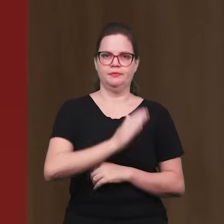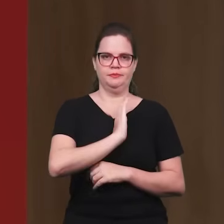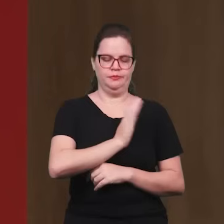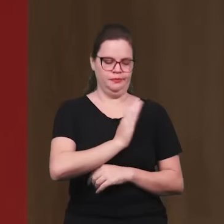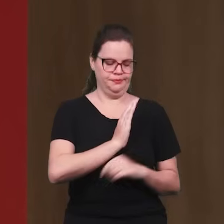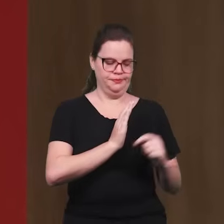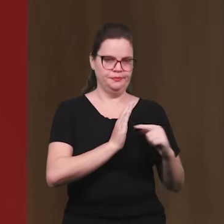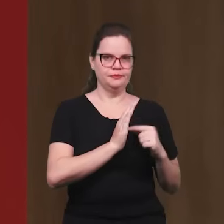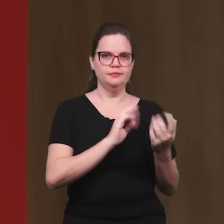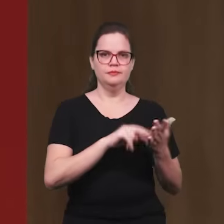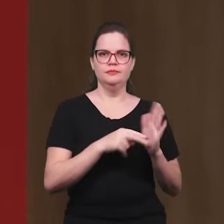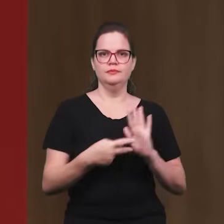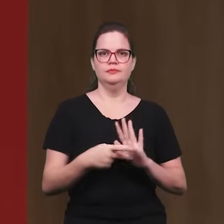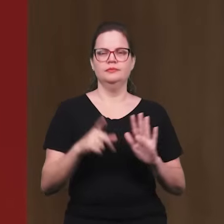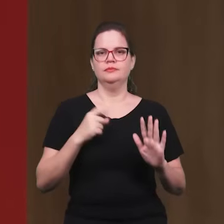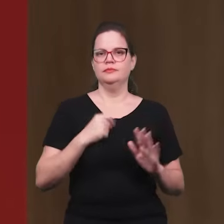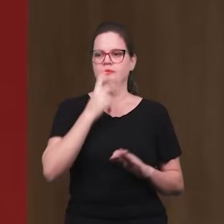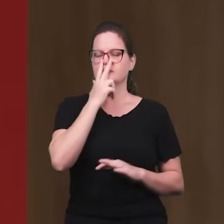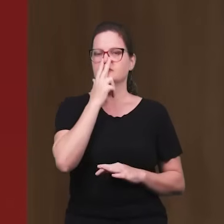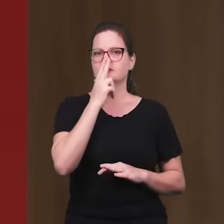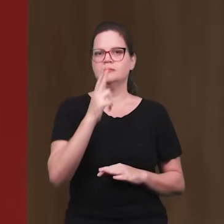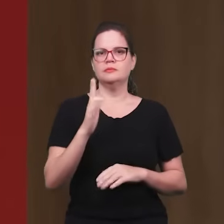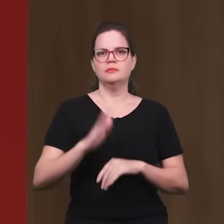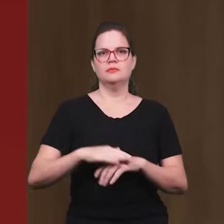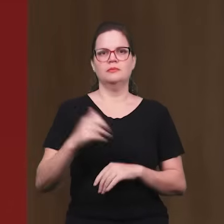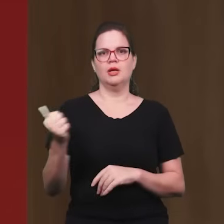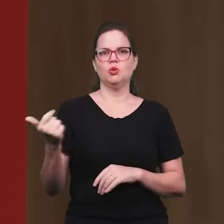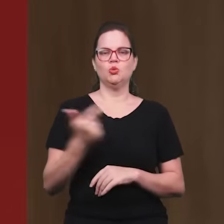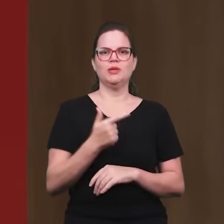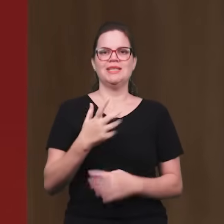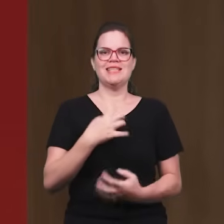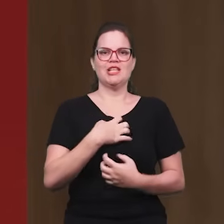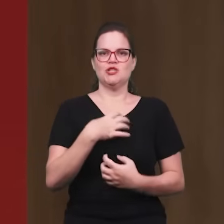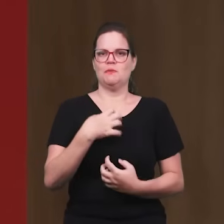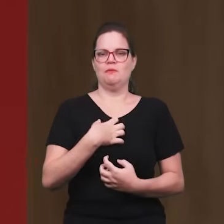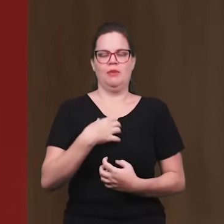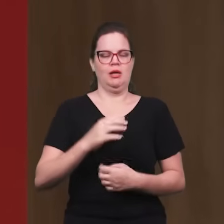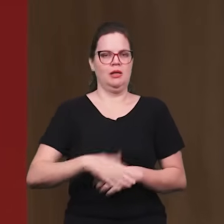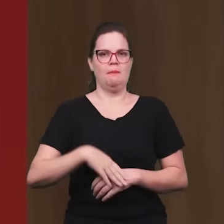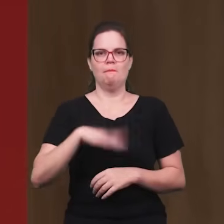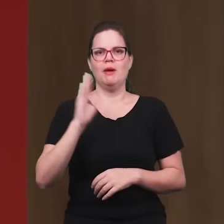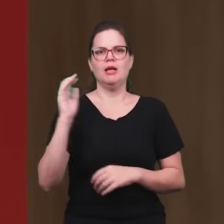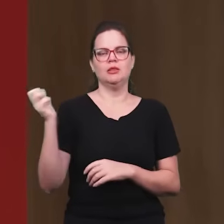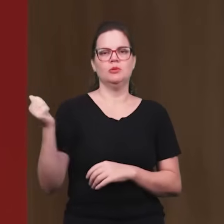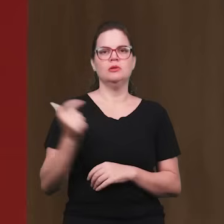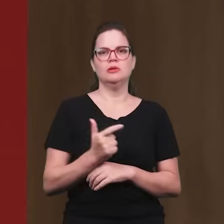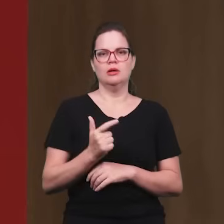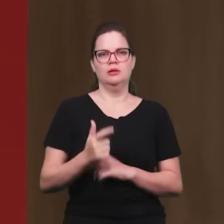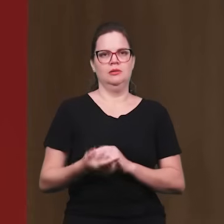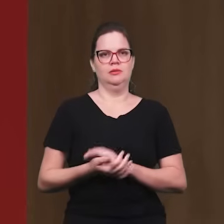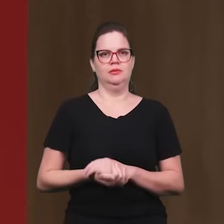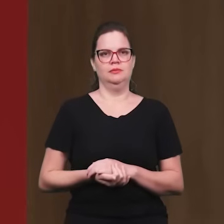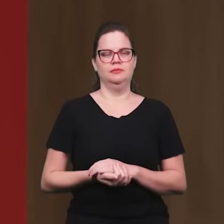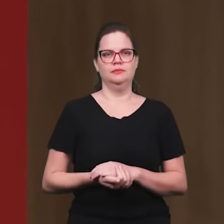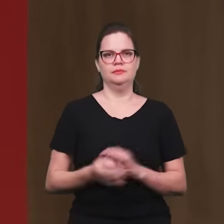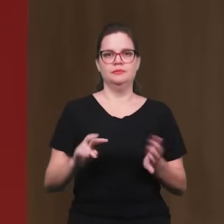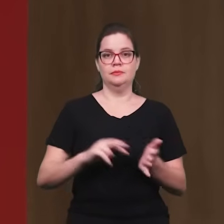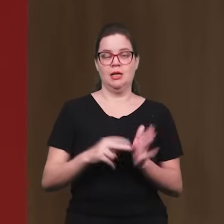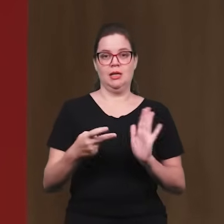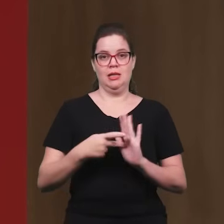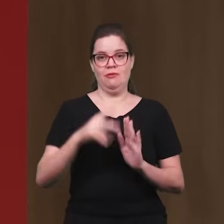coração refere-se a algo amplo, vai além do sentimento profundo e interior. É